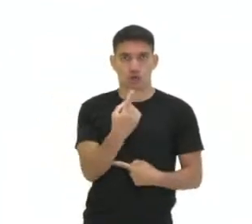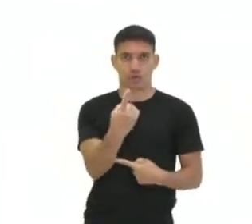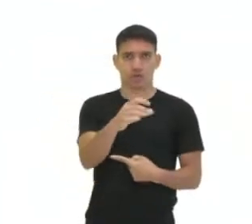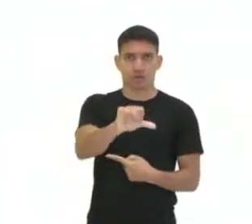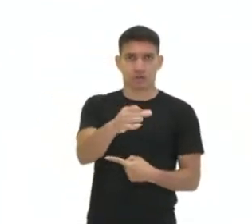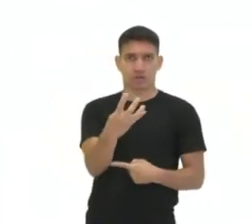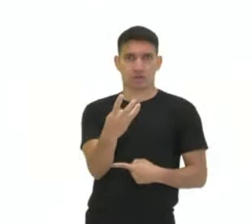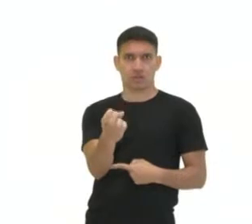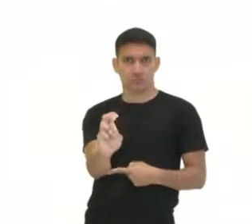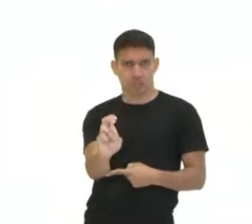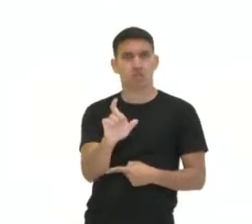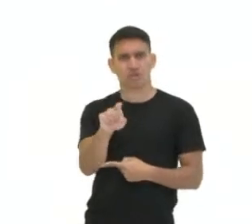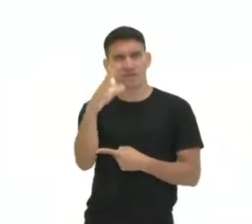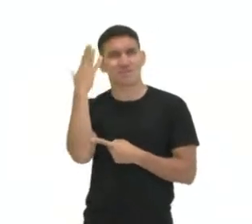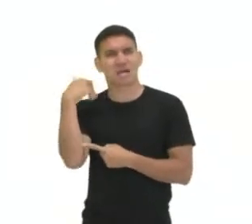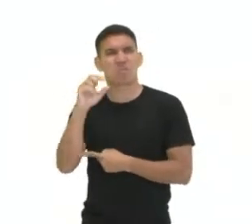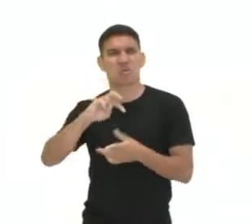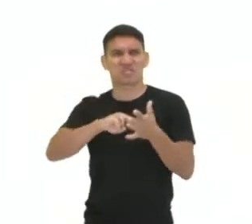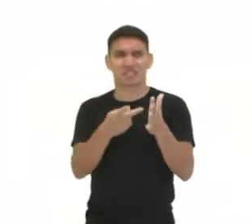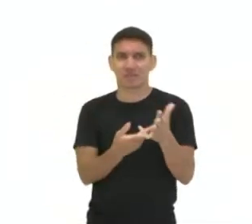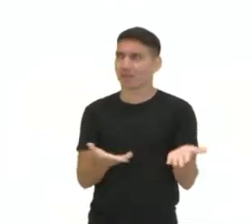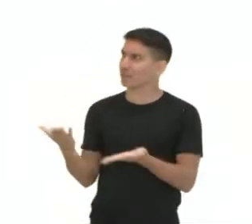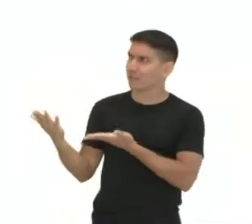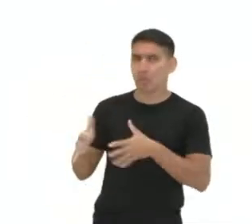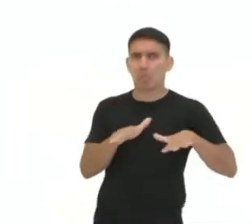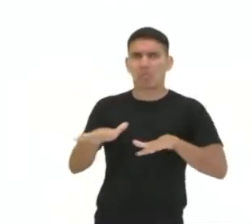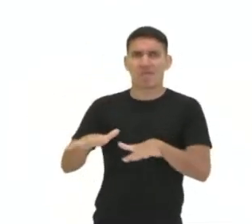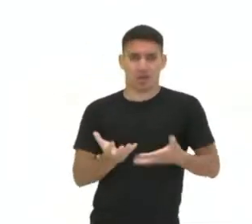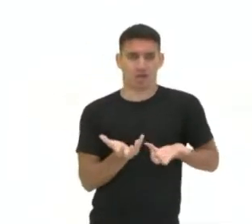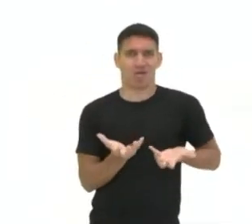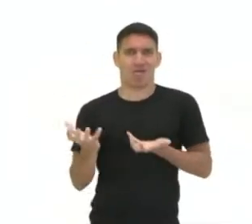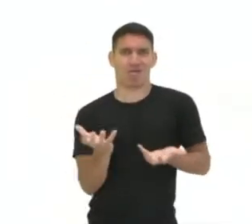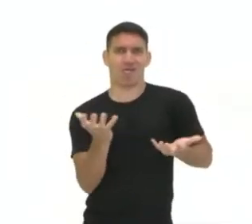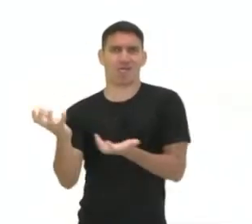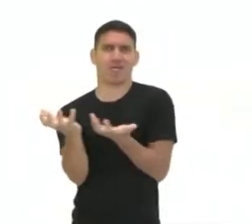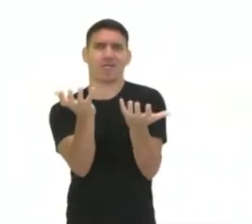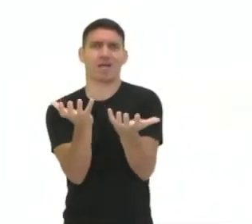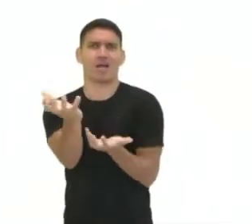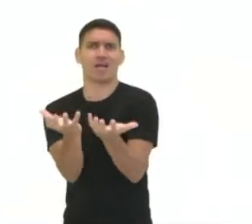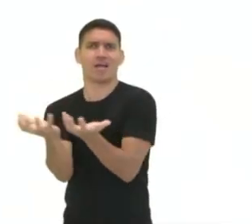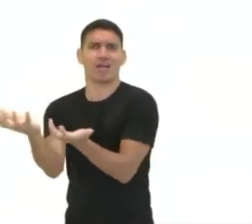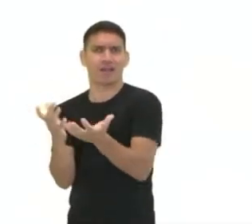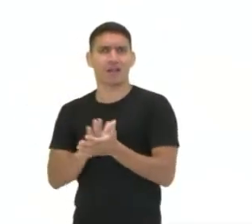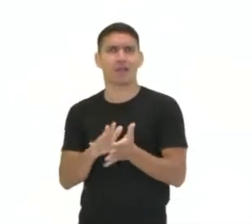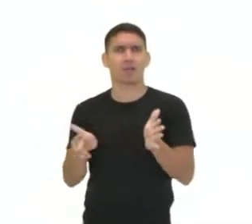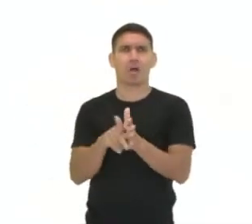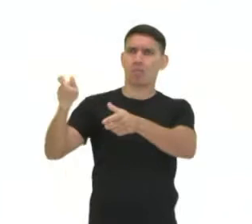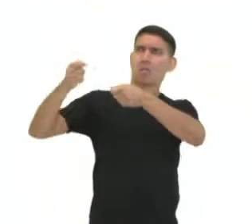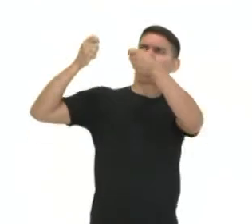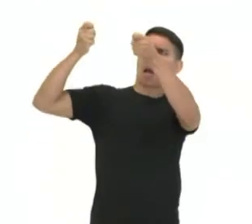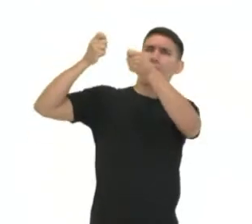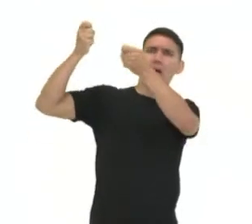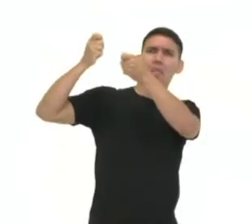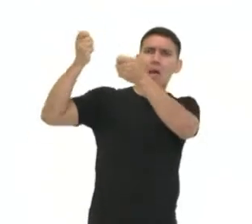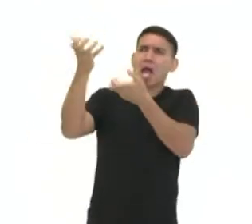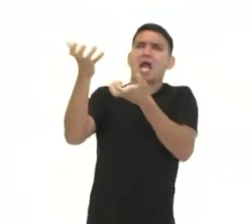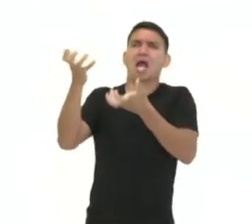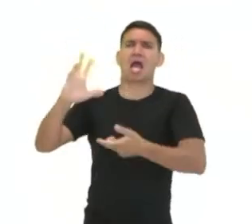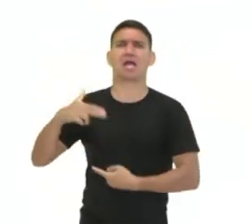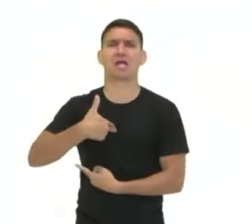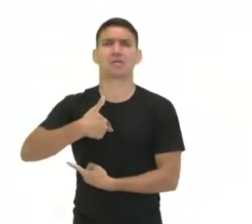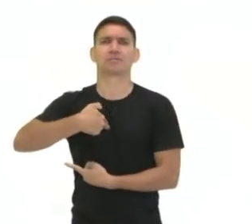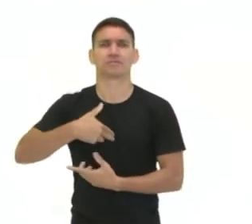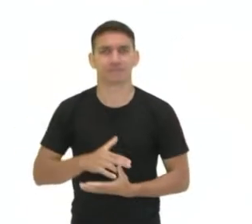que foi o movimento queremista? Como a gente pode ver nessa imagem, a população na rua com uma faixa que é escrito "Queremos